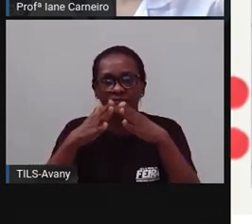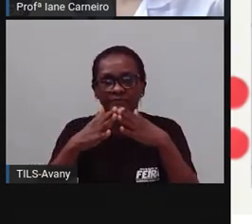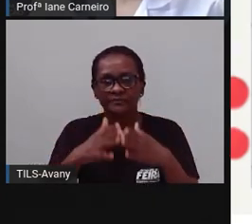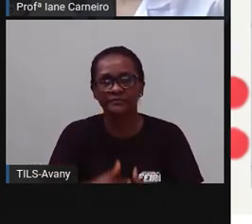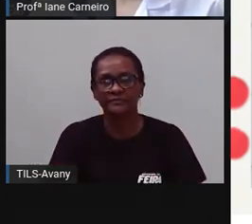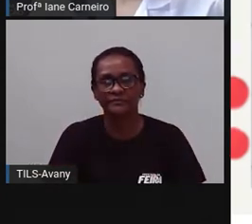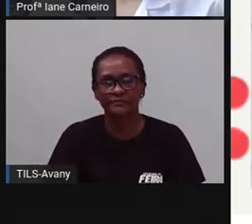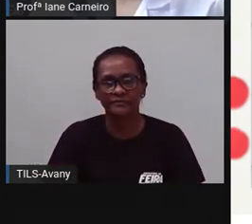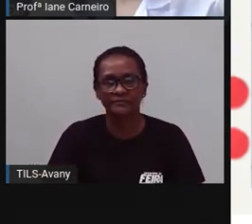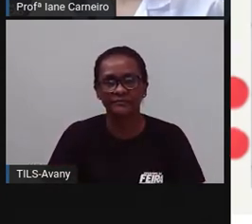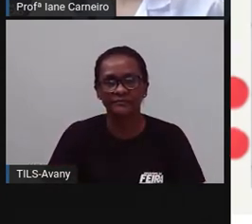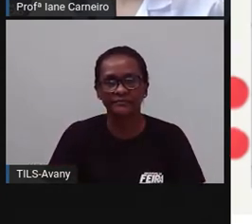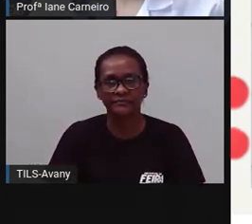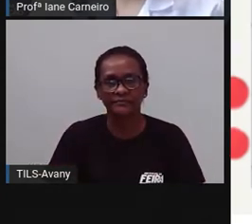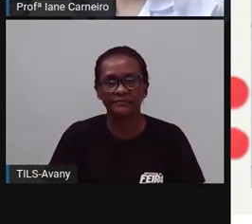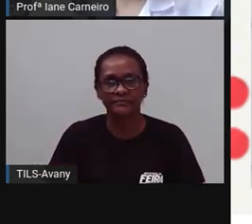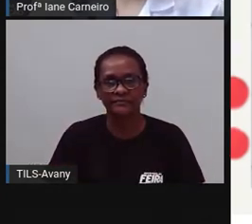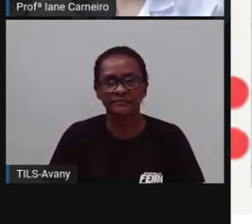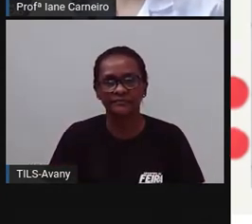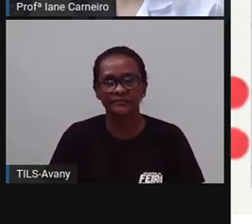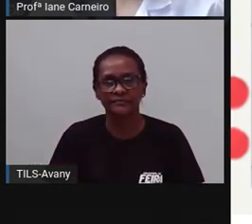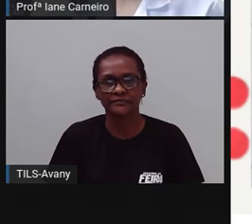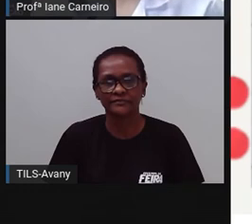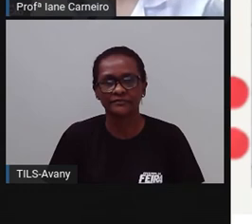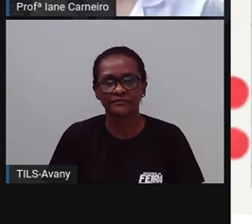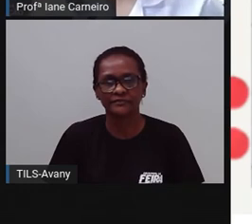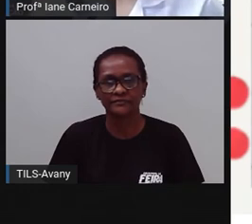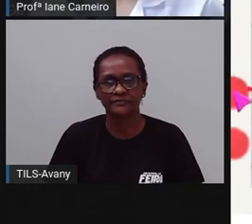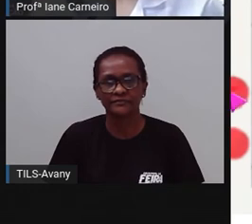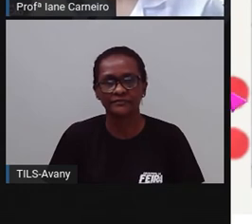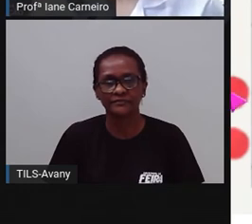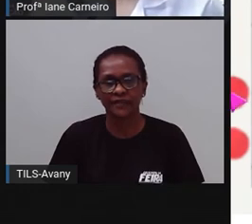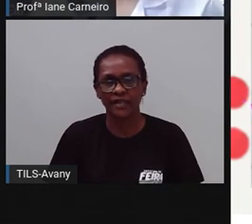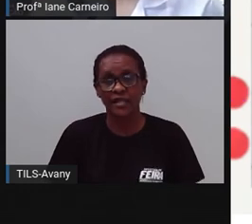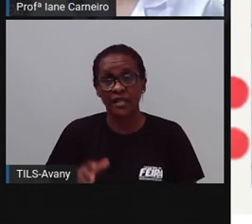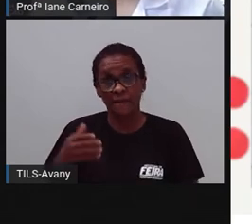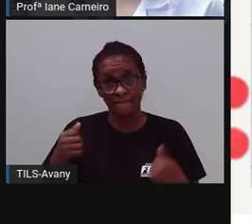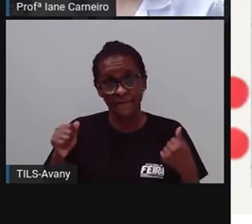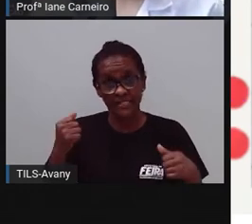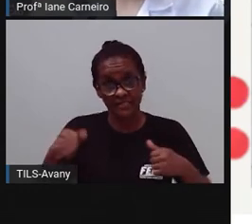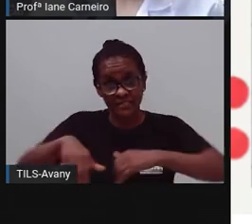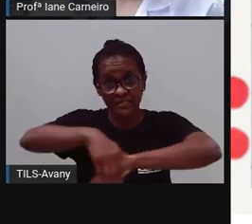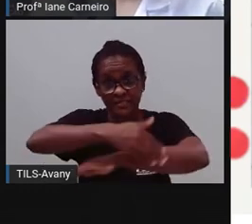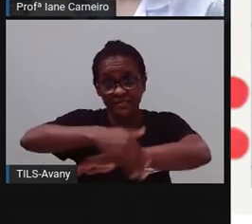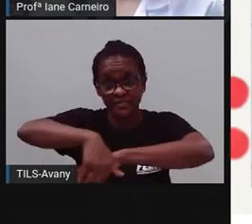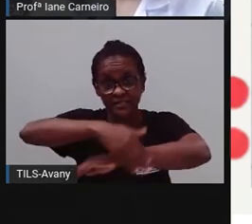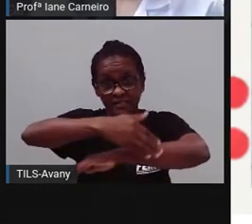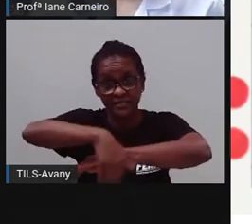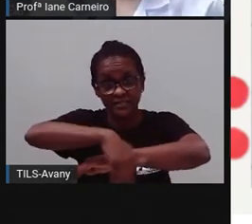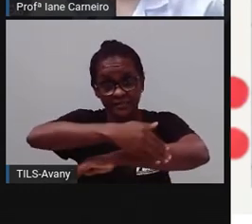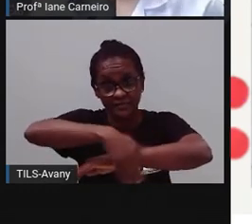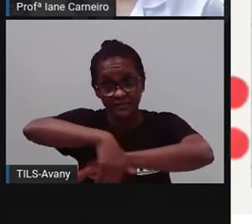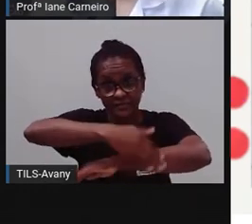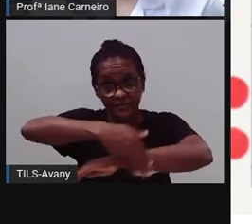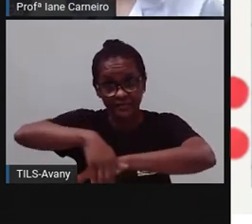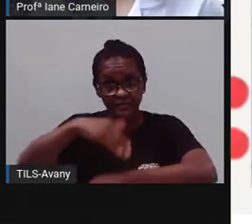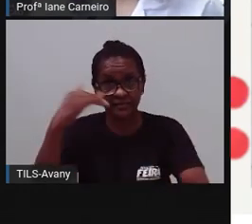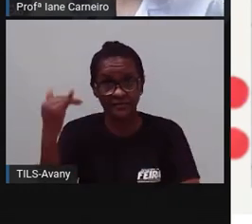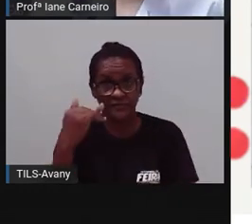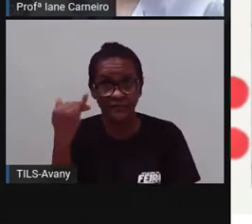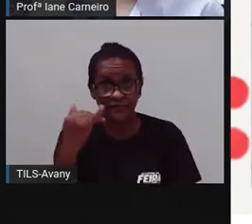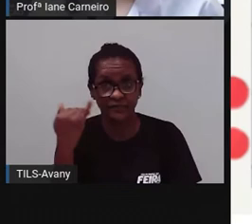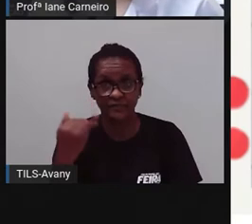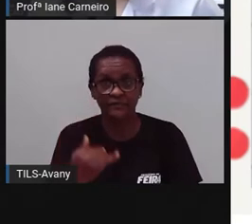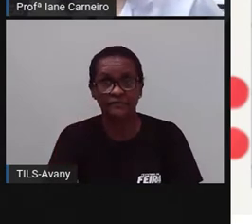será que todo mundo que vai receber o convite de Ana Júlia Sabe o endereço de onde vai acontecer a festa não